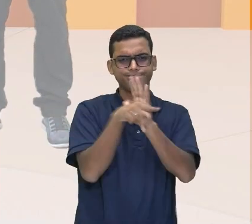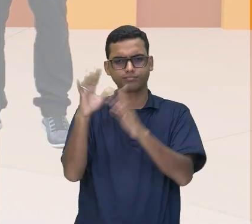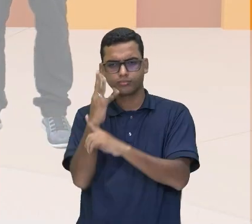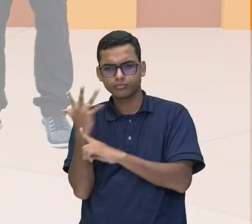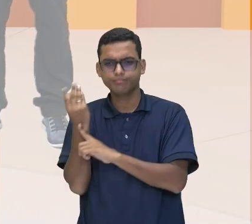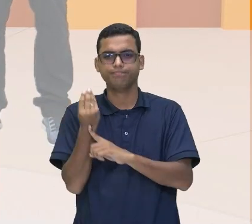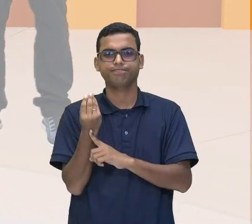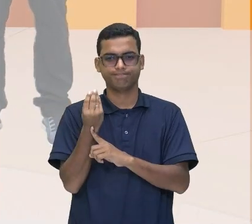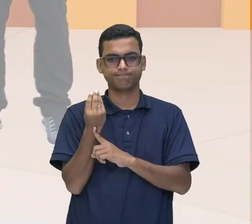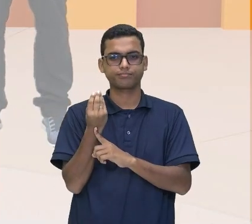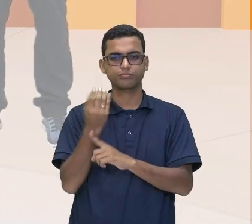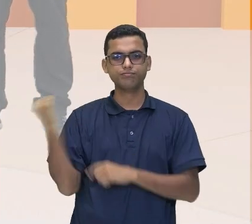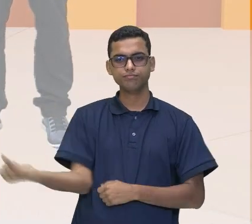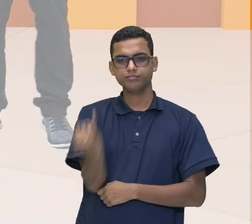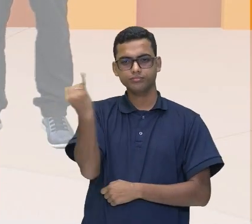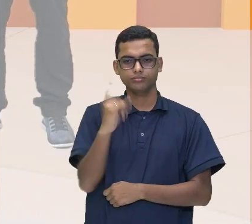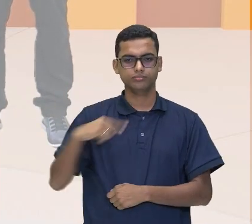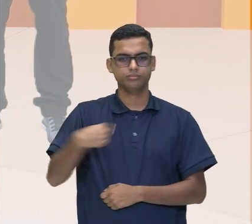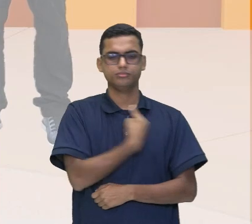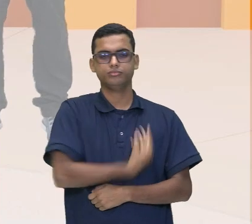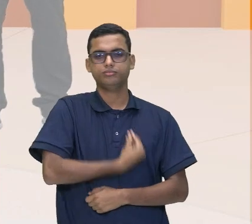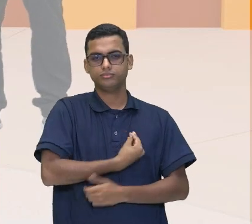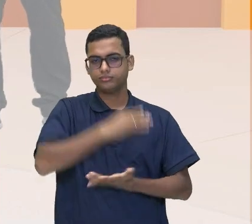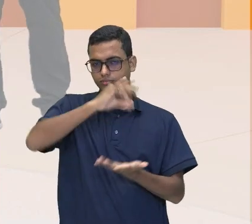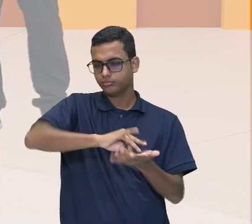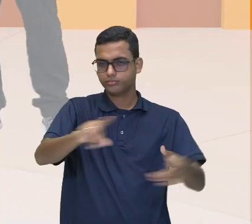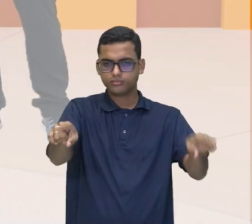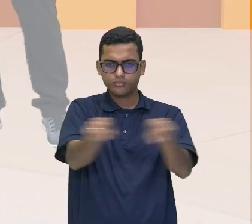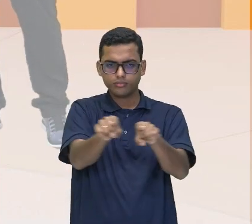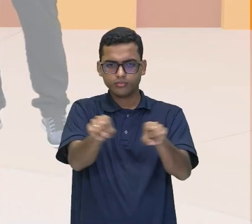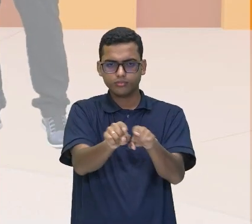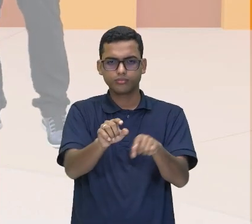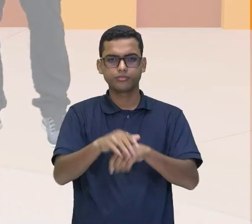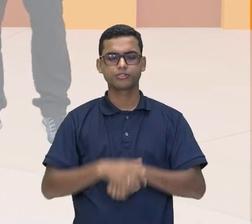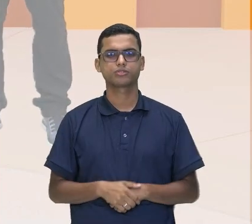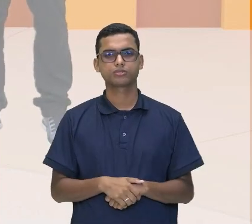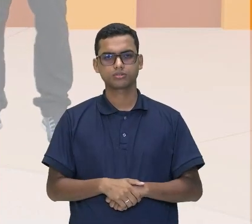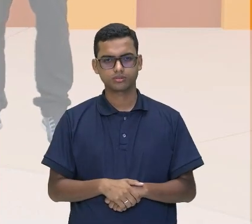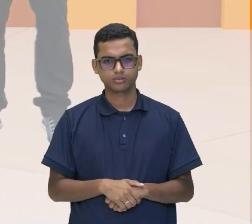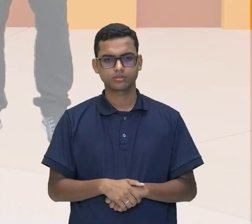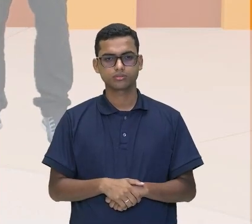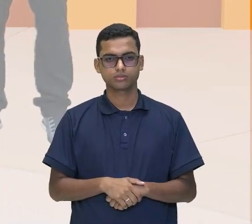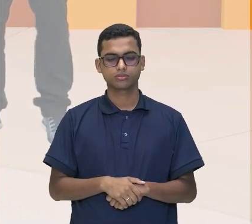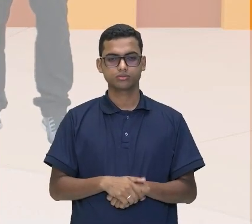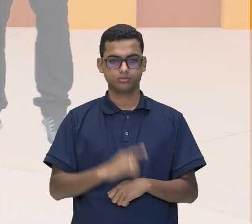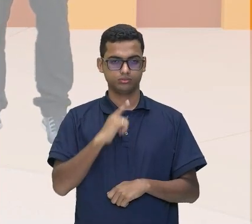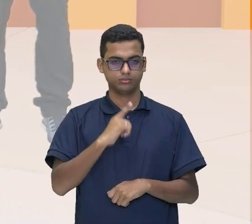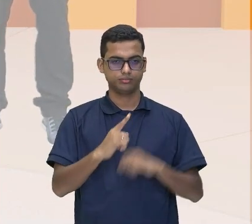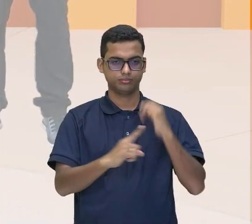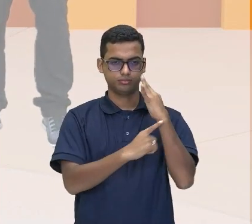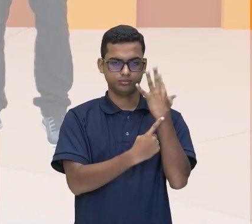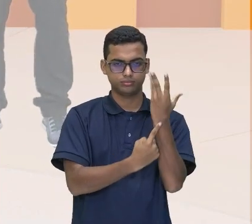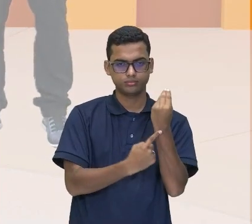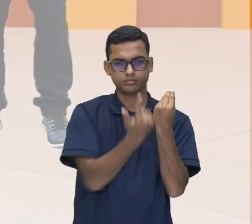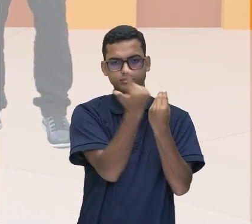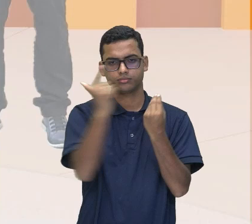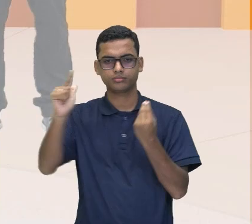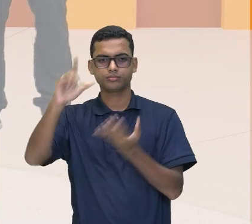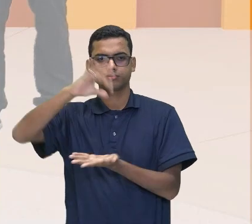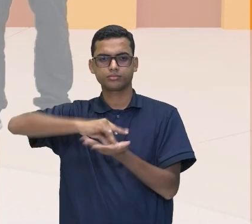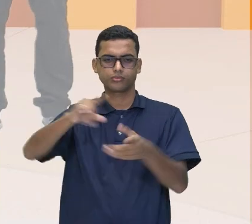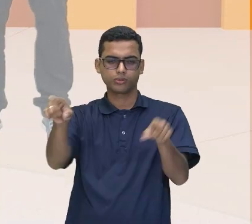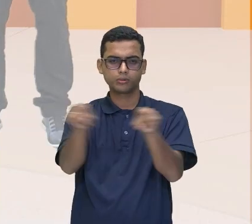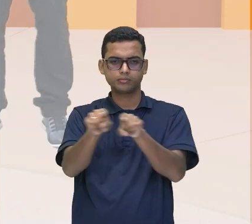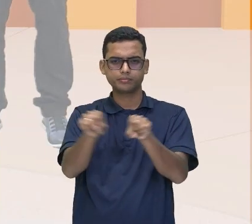é importante para nós. Nós não podemos negar a arte do outro, inferiorizar a arte